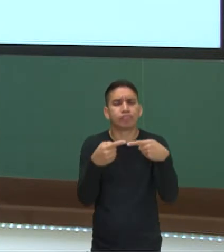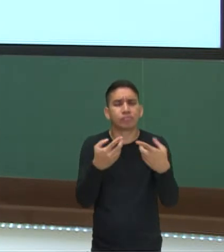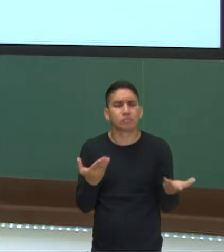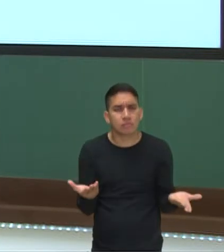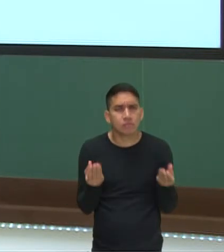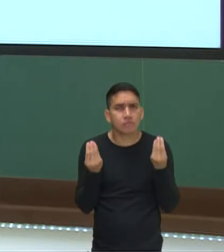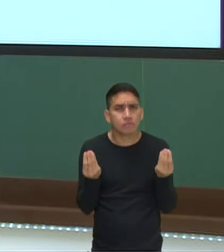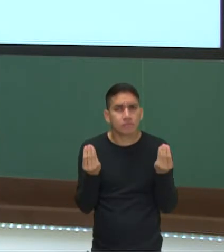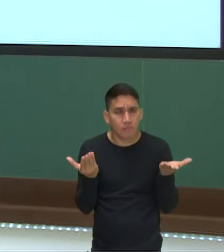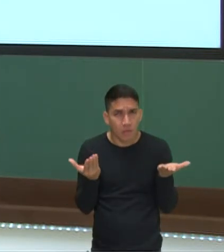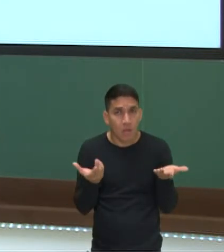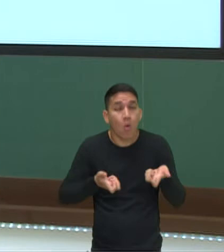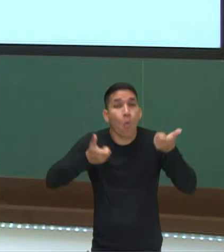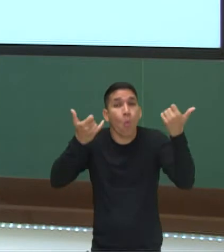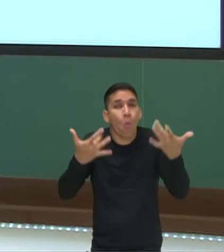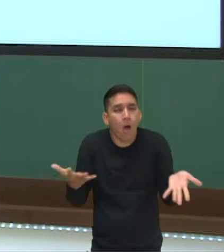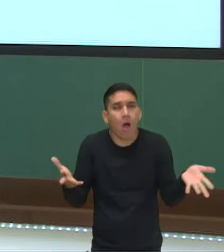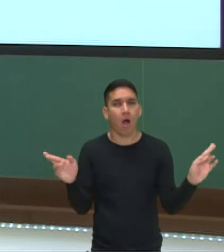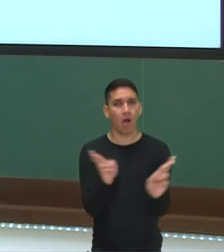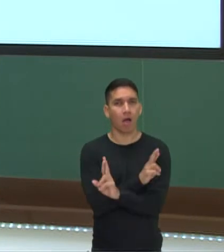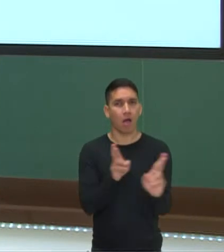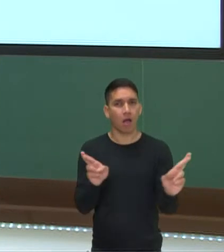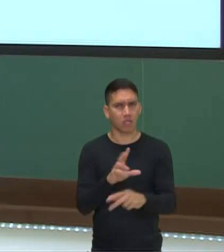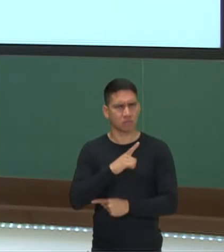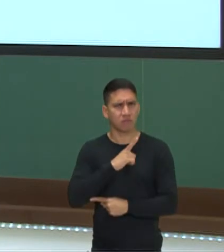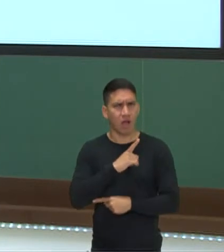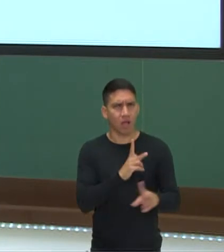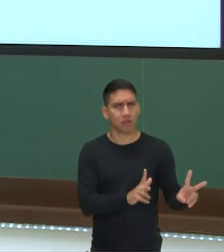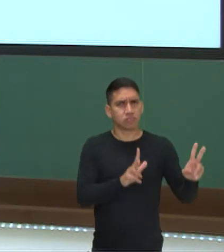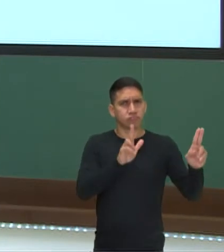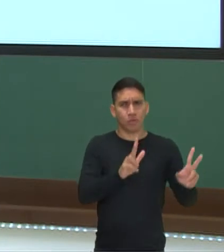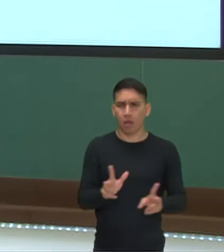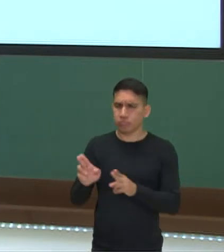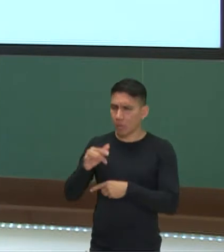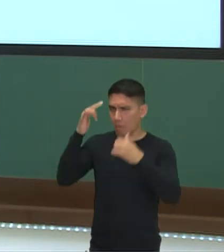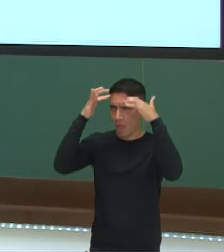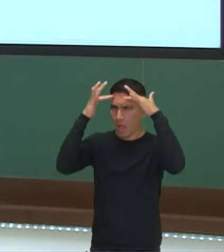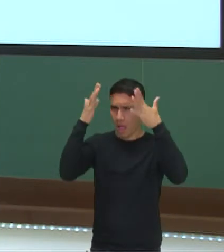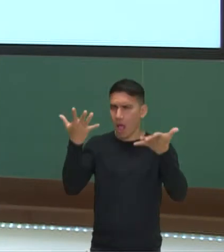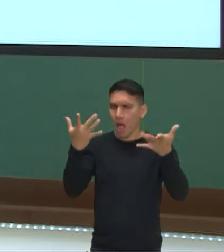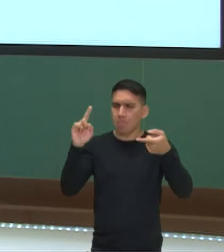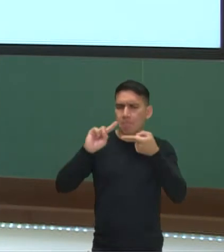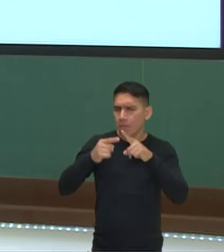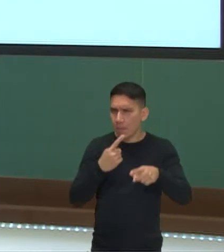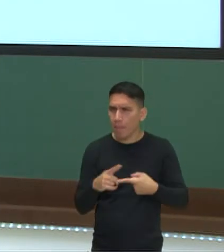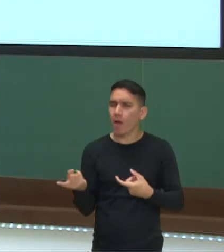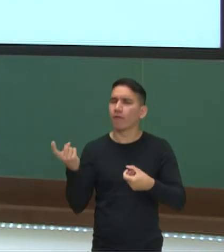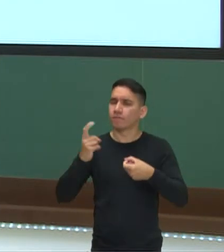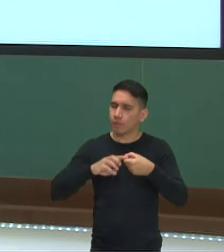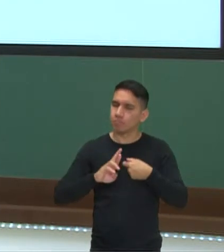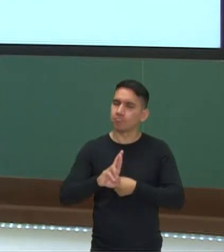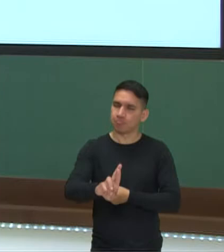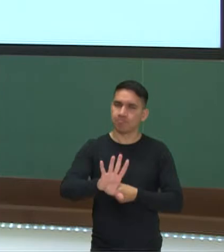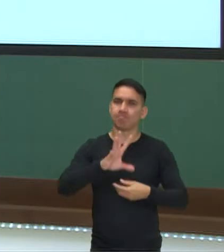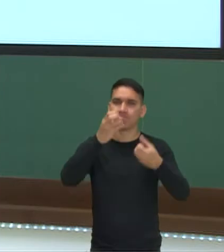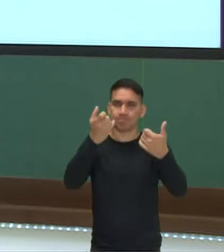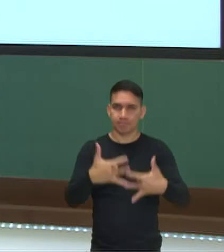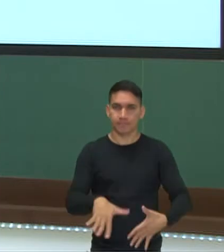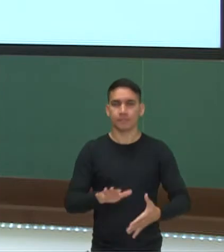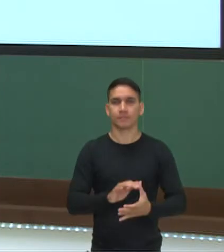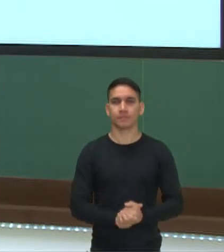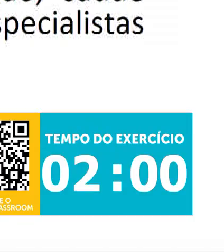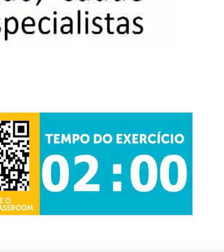trecho 2. Então, qual que é a relação entre esses dois trechos? Pensa um pouquinho, articula aí que eu volto já já comentando essa questão